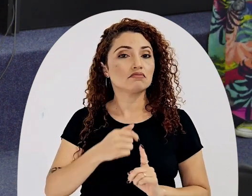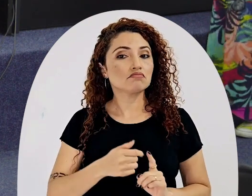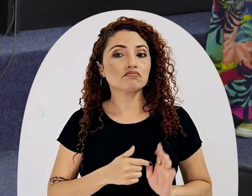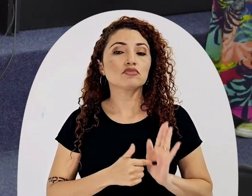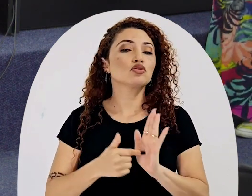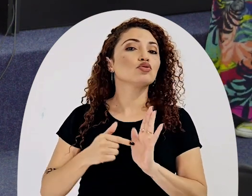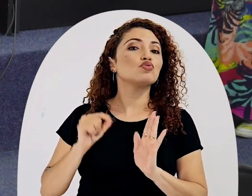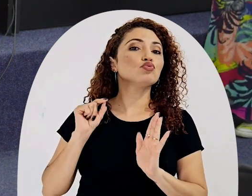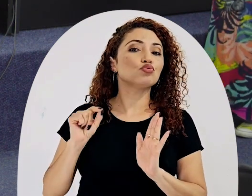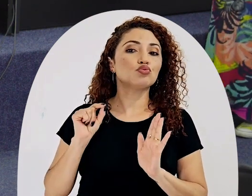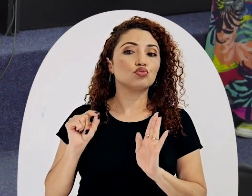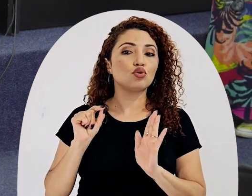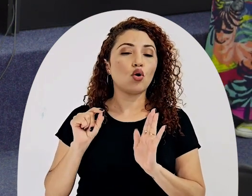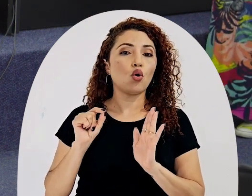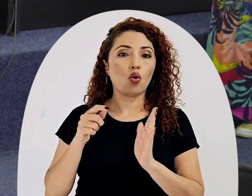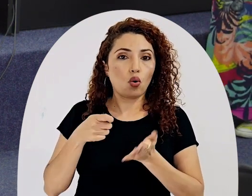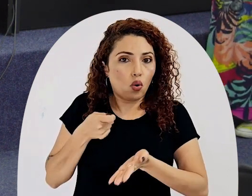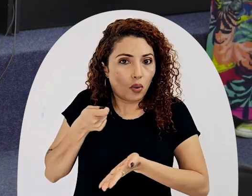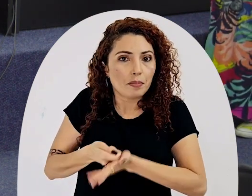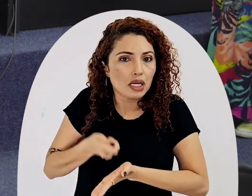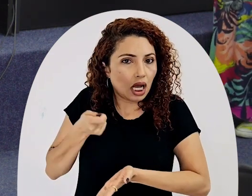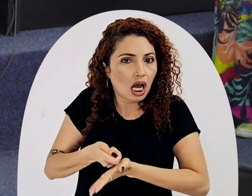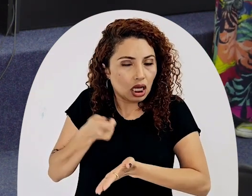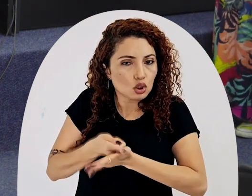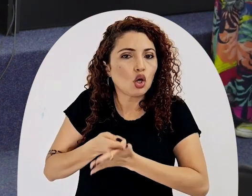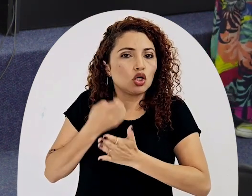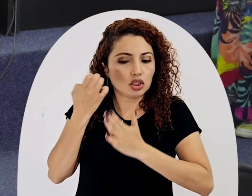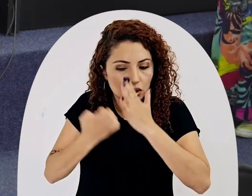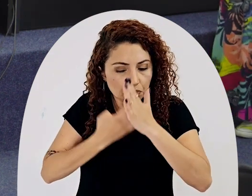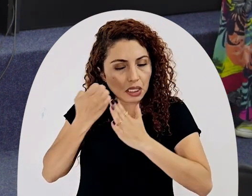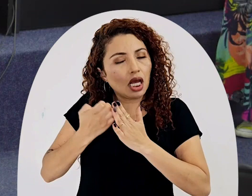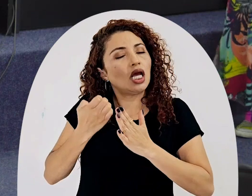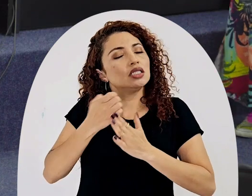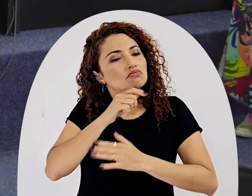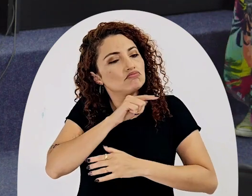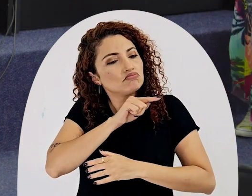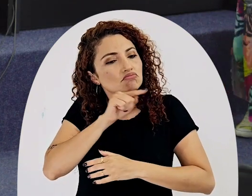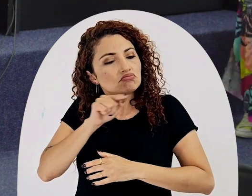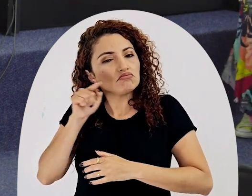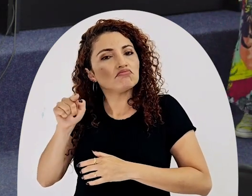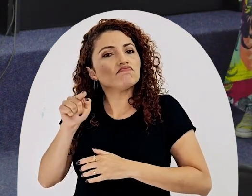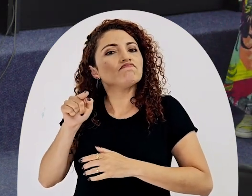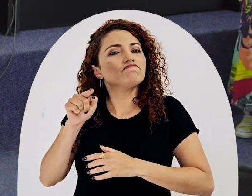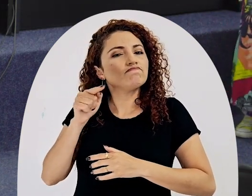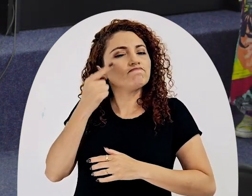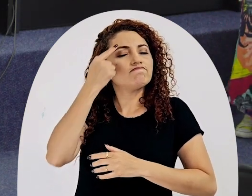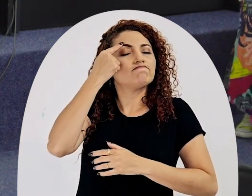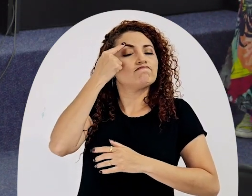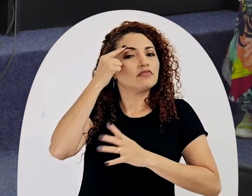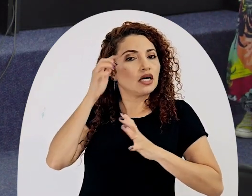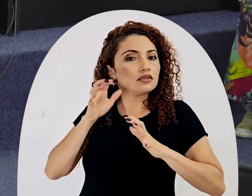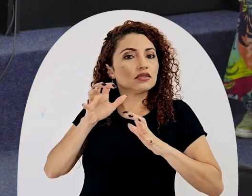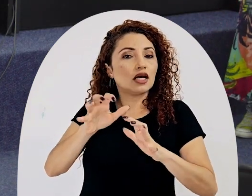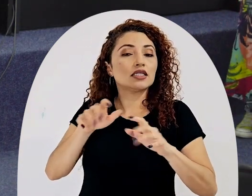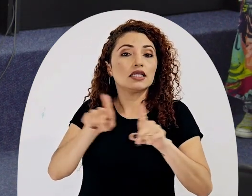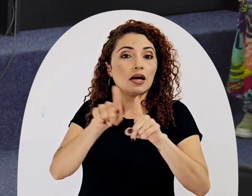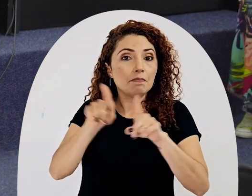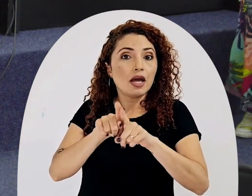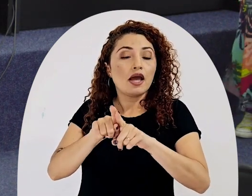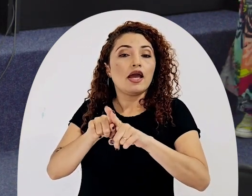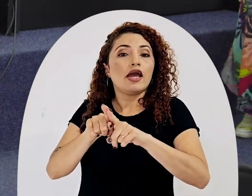essa obrigatoriedade, né, inclusive das organizações terem esse pensamento e